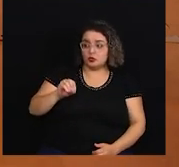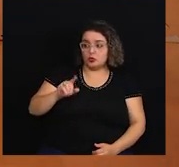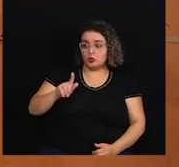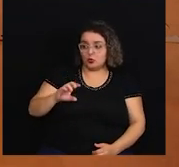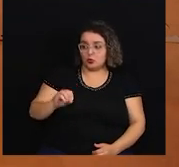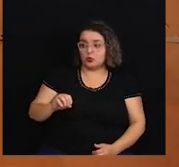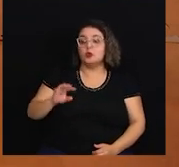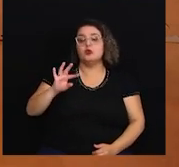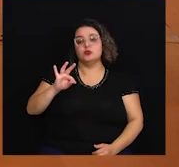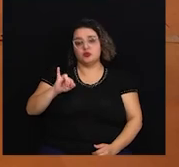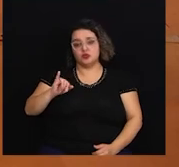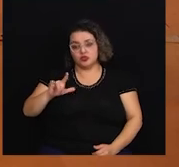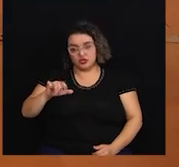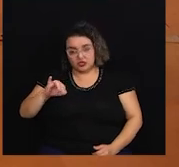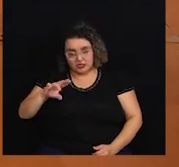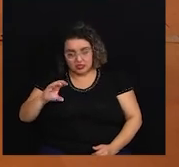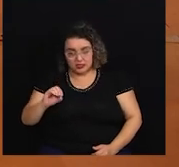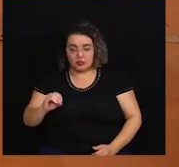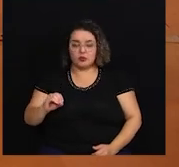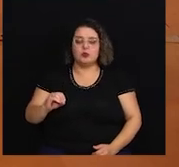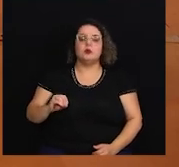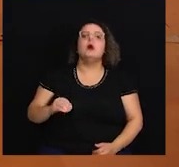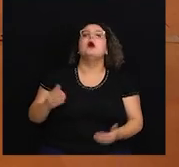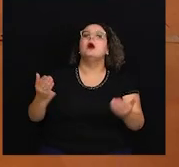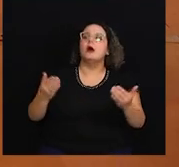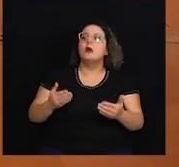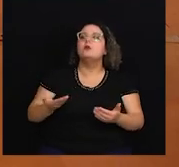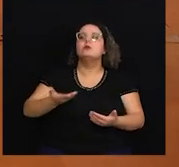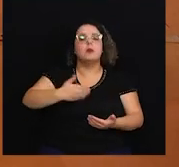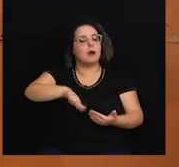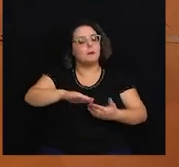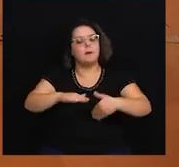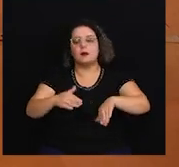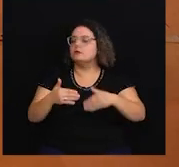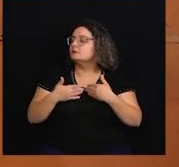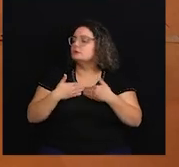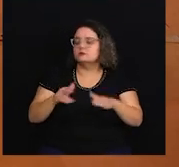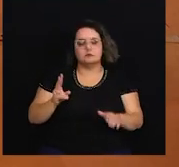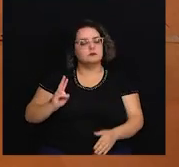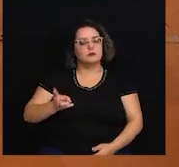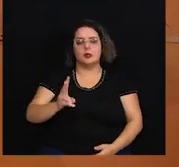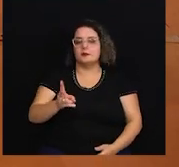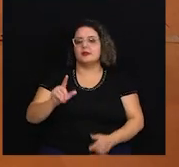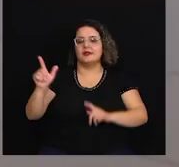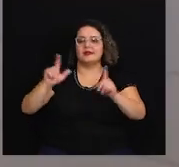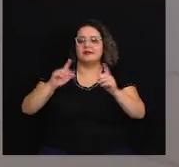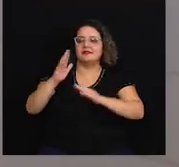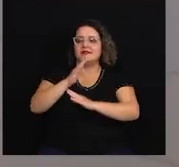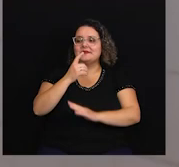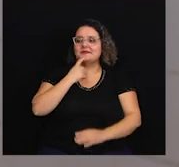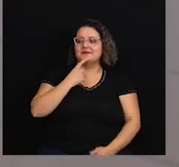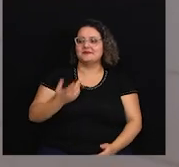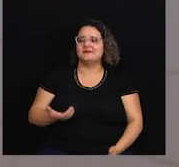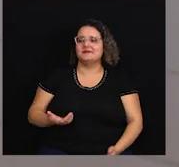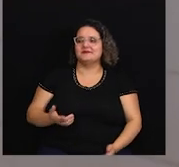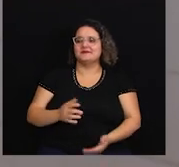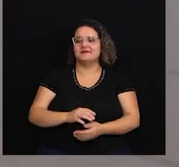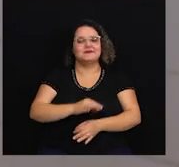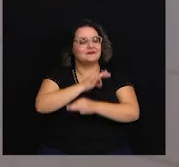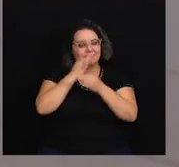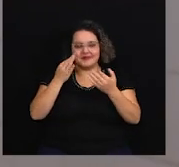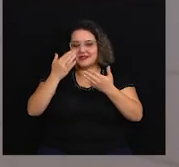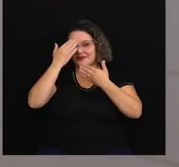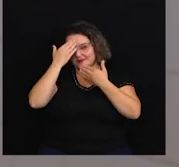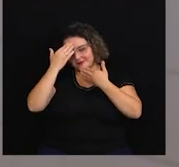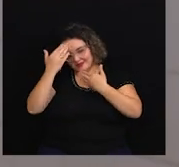te ligo agora com Sérgio Pacheco uma modalidade que está sempre de portas abertas na TV Câmara Campinas excelente obrigado